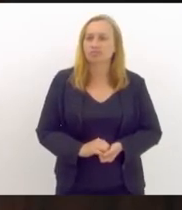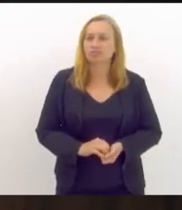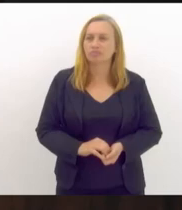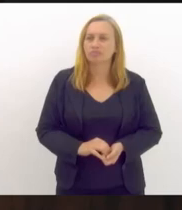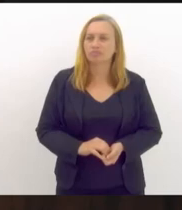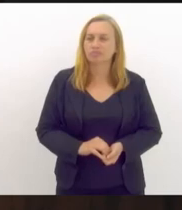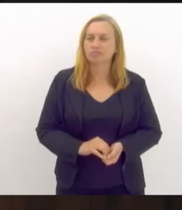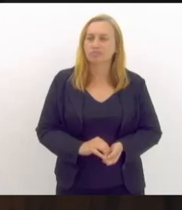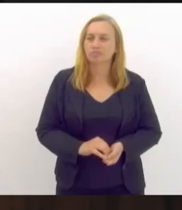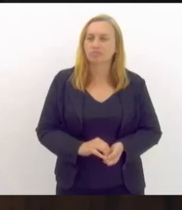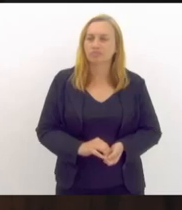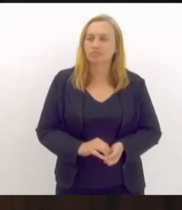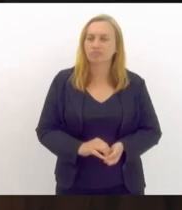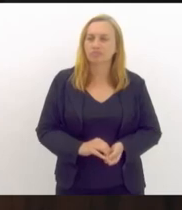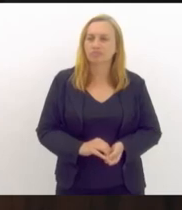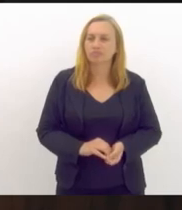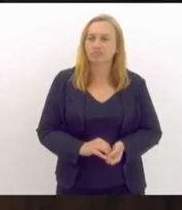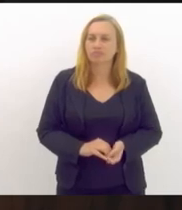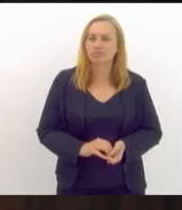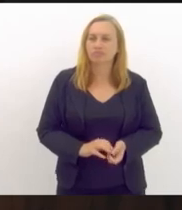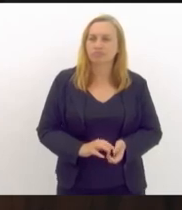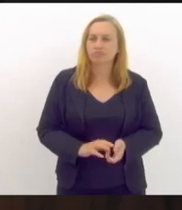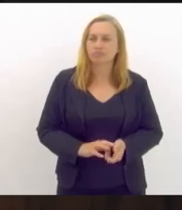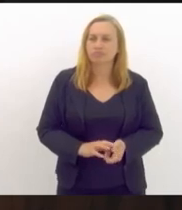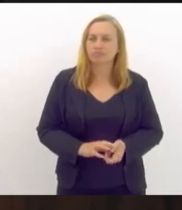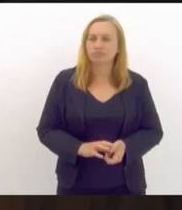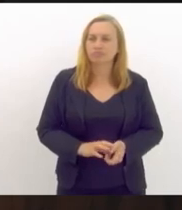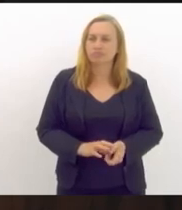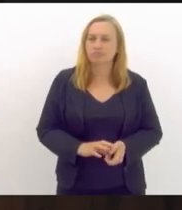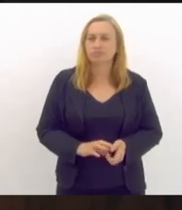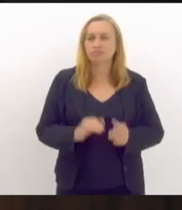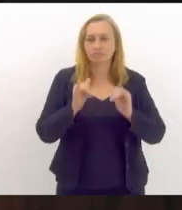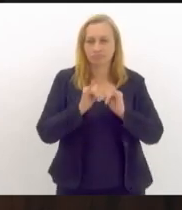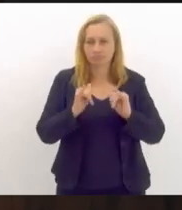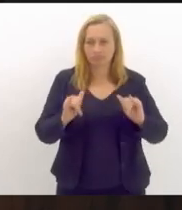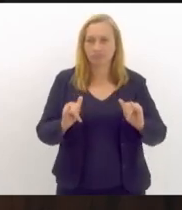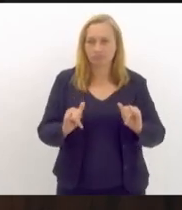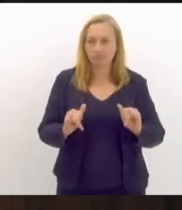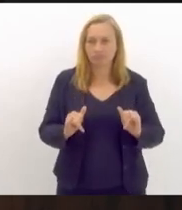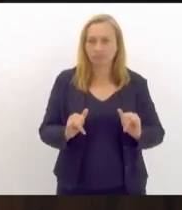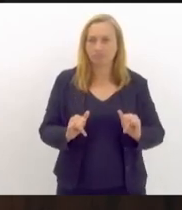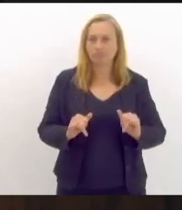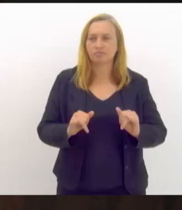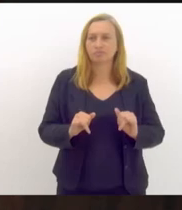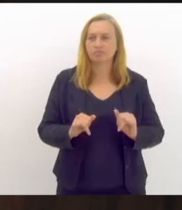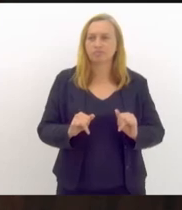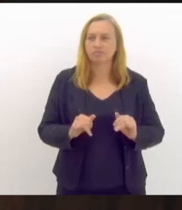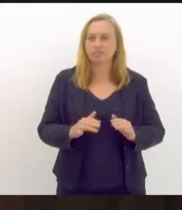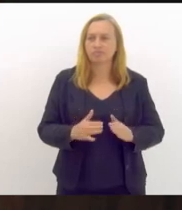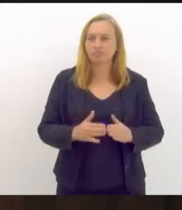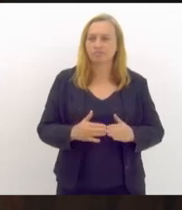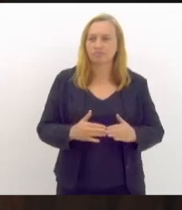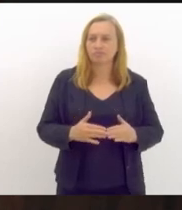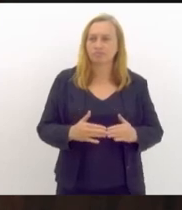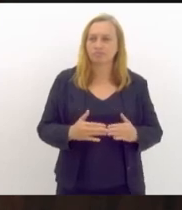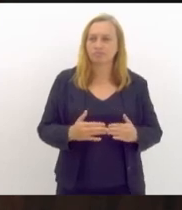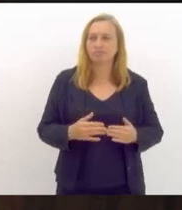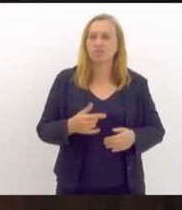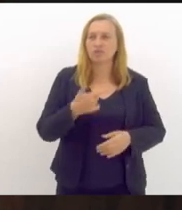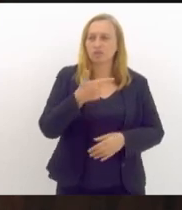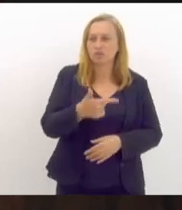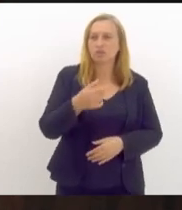já fiz anuncio em requerimento requerimento número